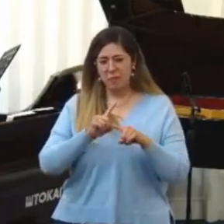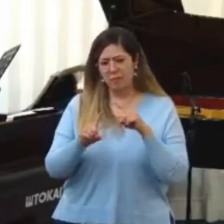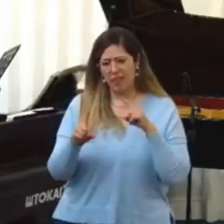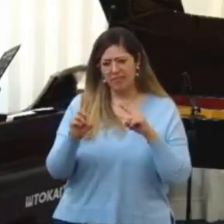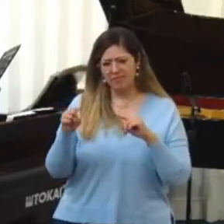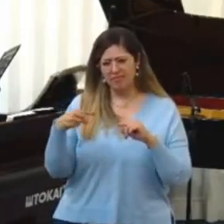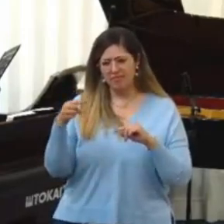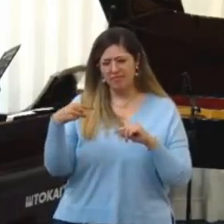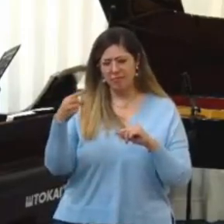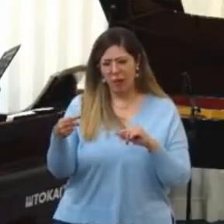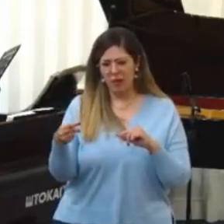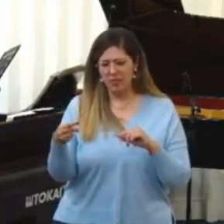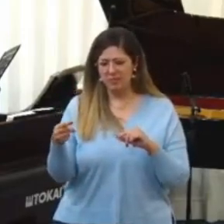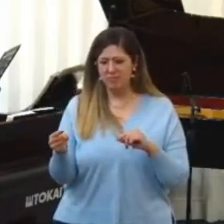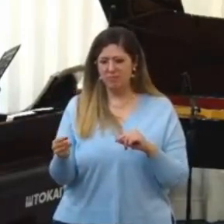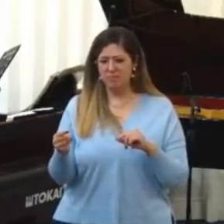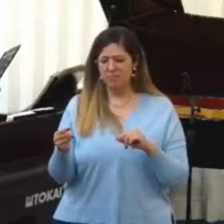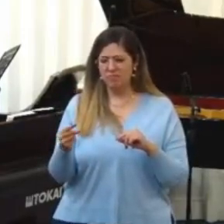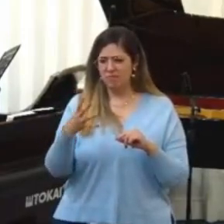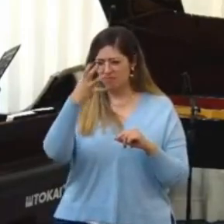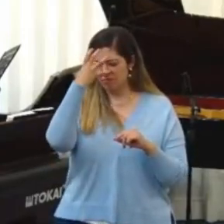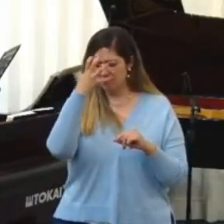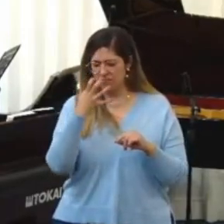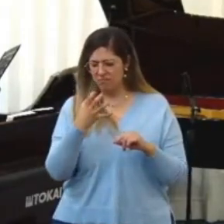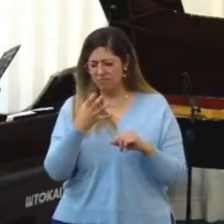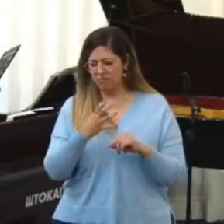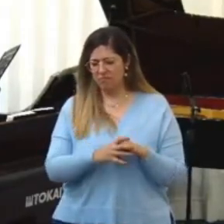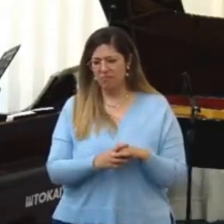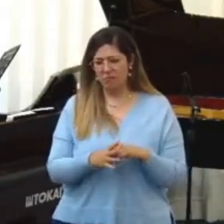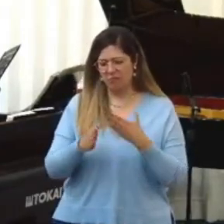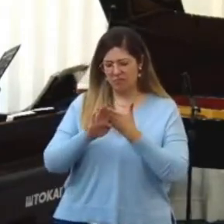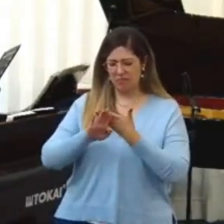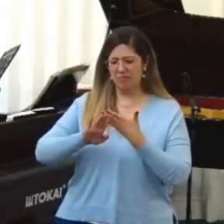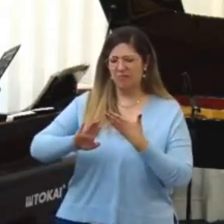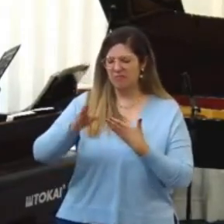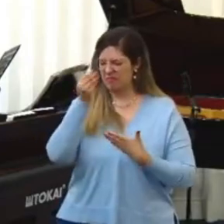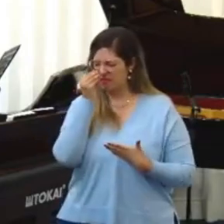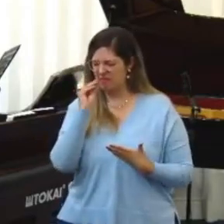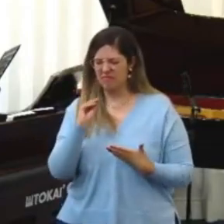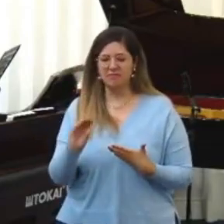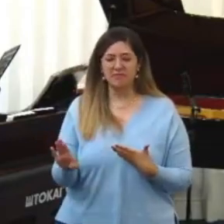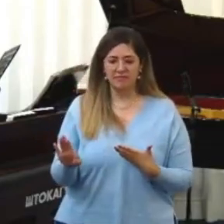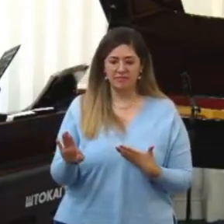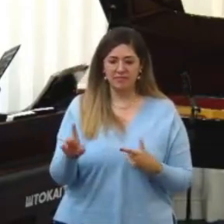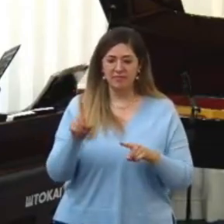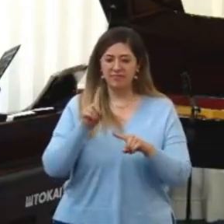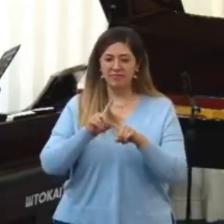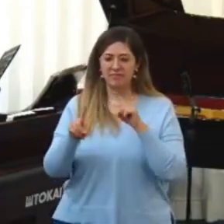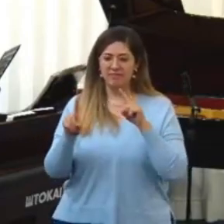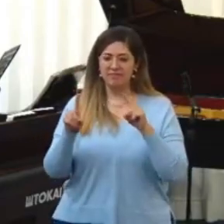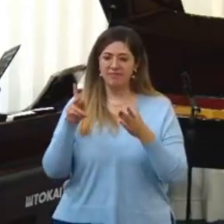começam a ser brutos, alheios, ausentes. Eles não serão estes. Percebe?